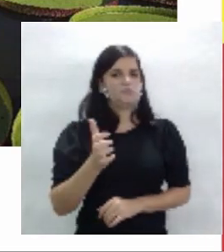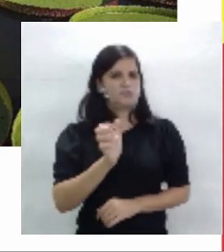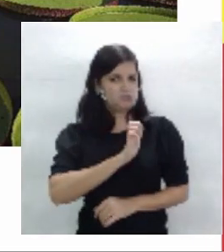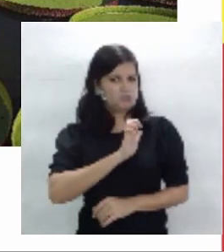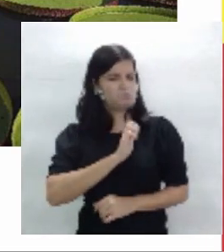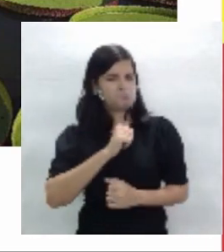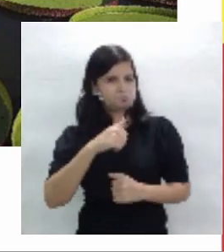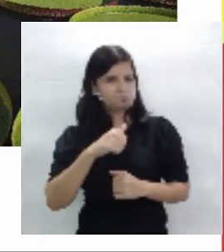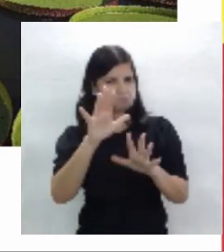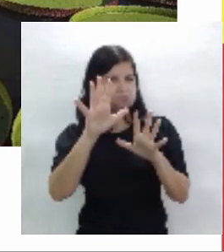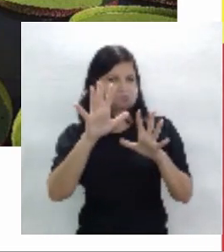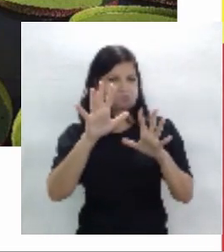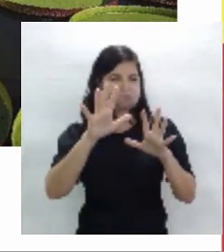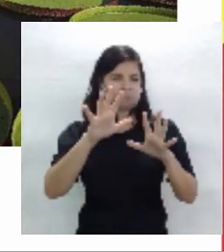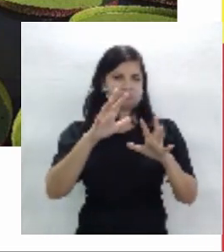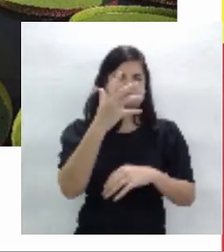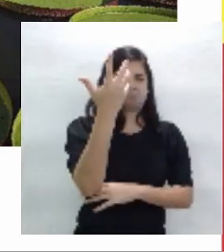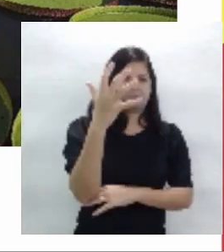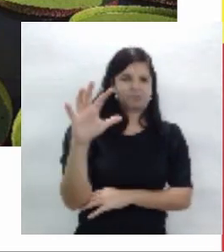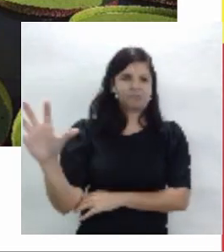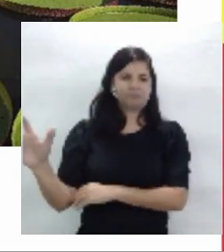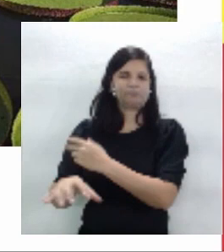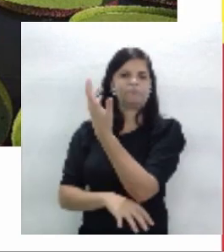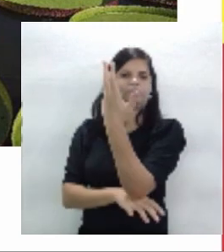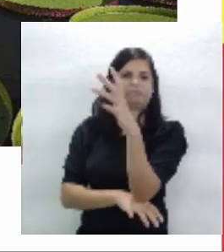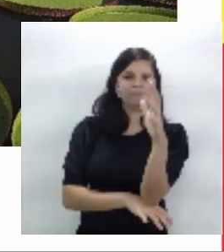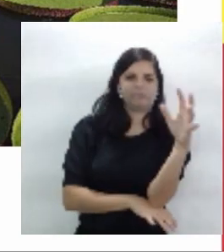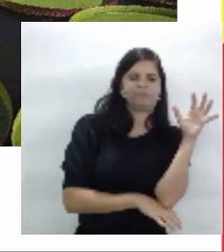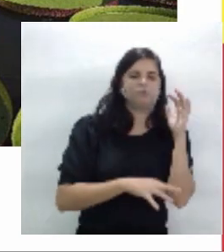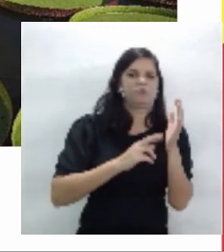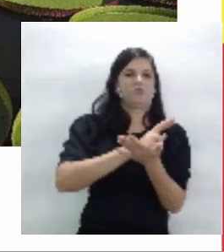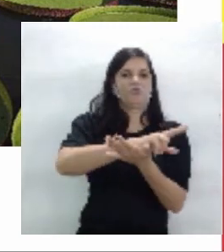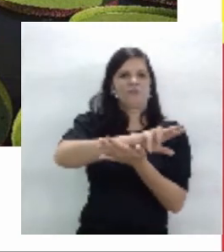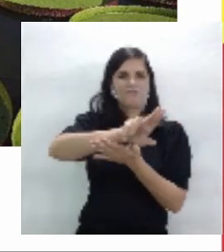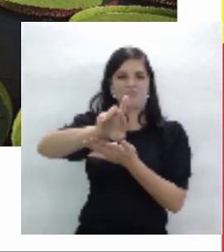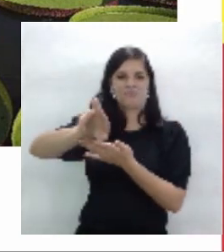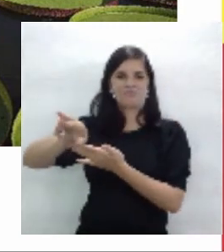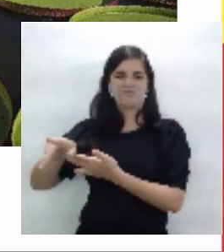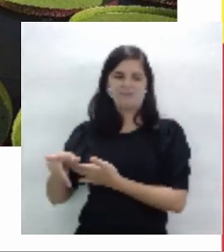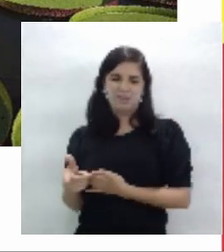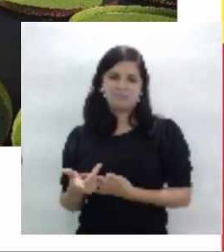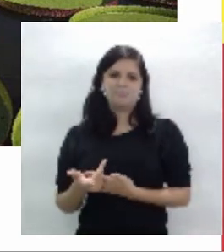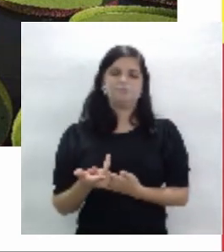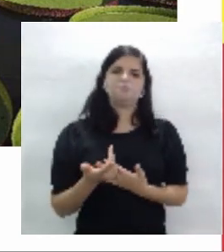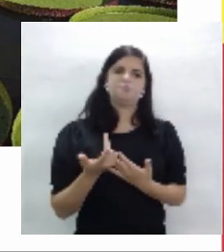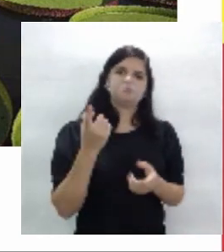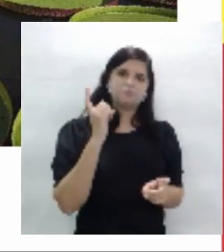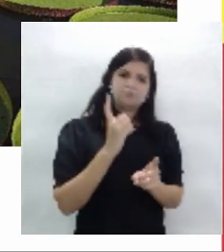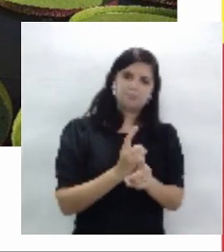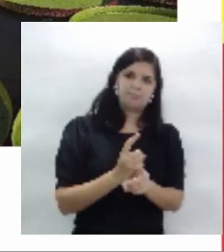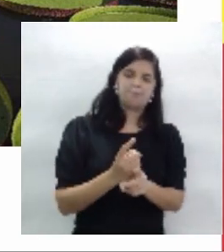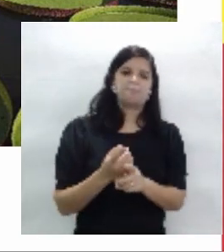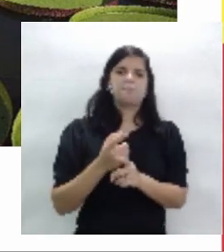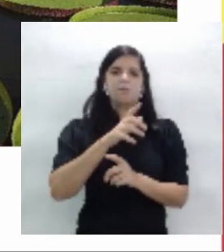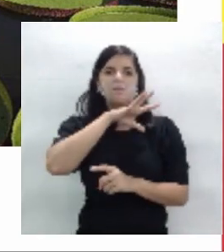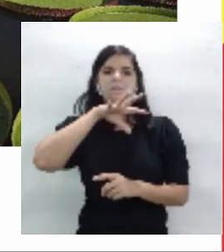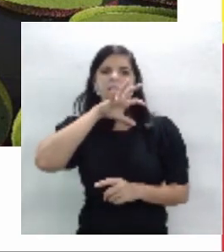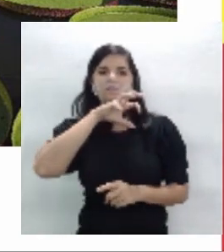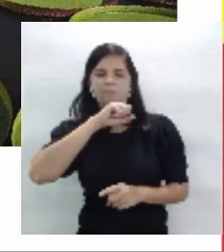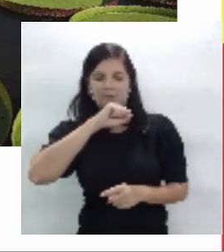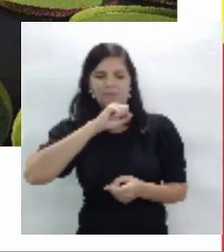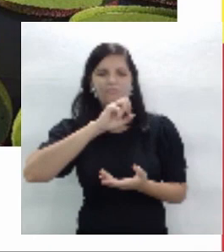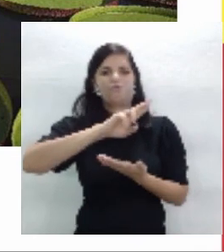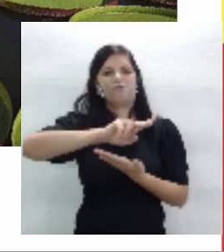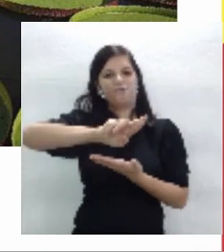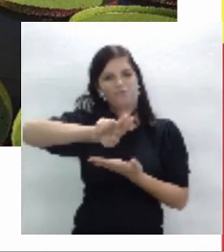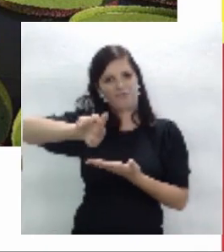com muita quantidade de fauna e flora, muita espécie, né? Na fauna, que é a questão aí de quantidade de animais, e